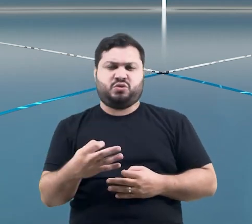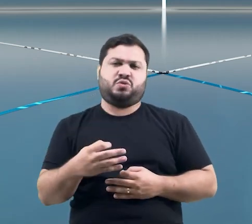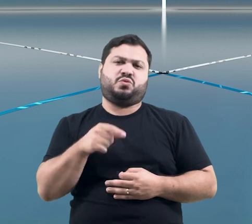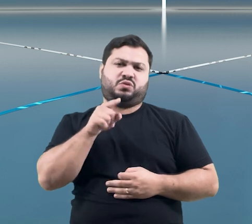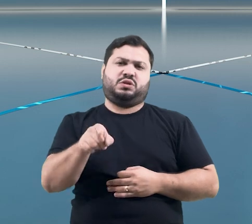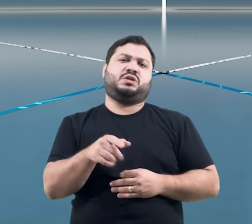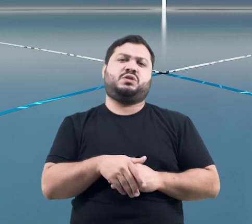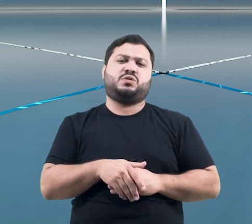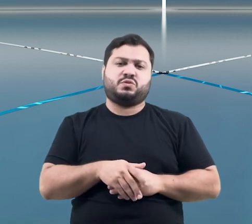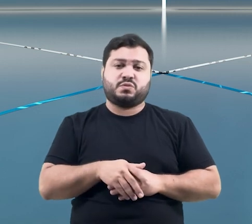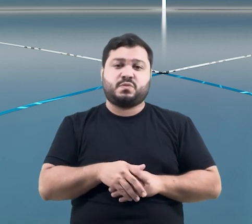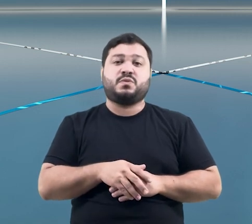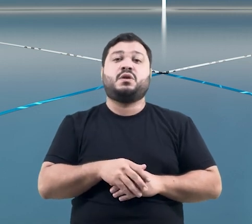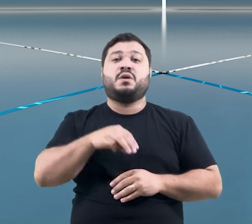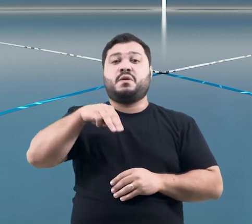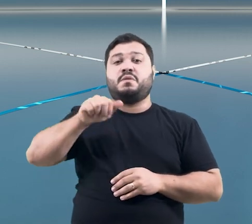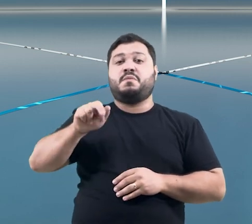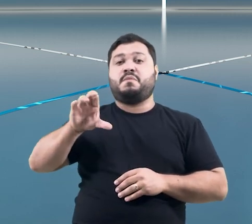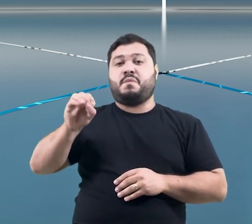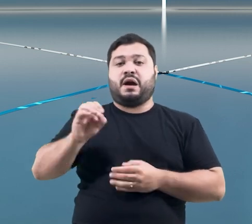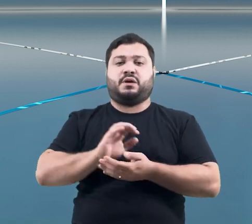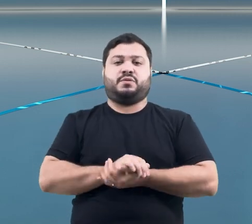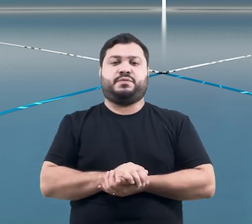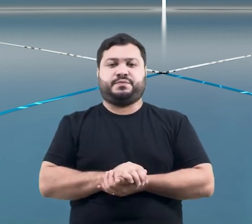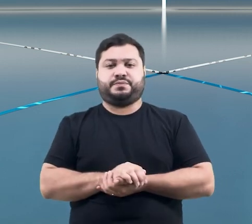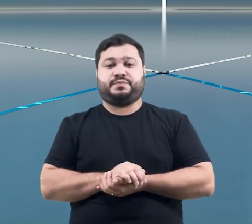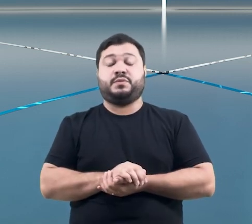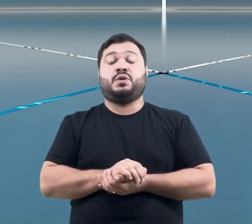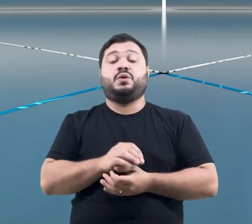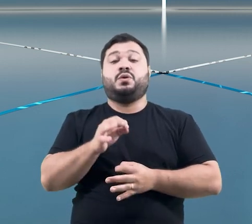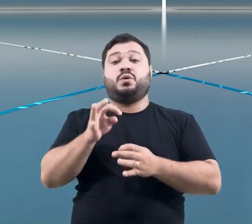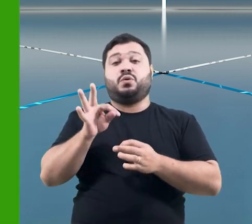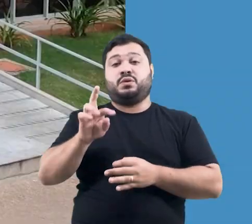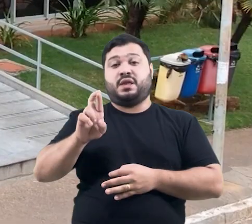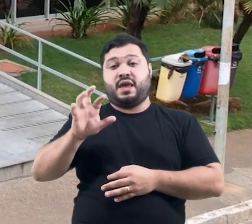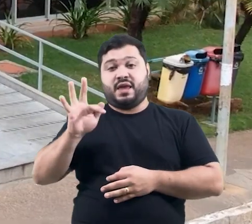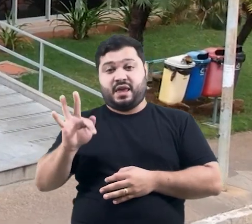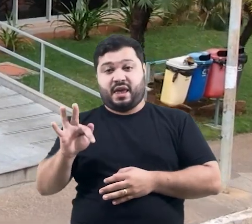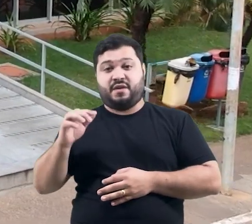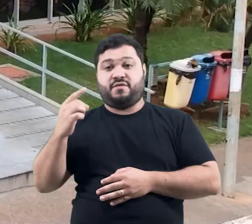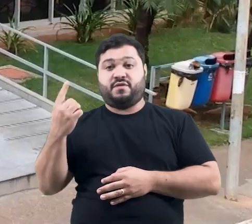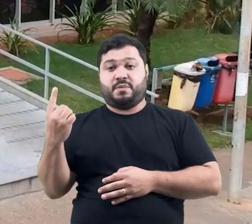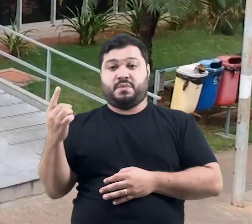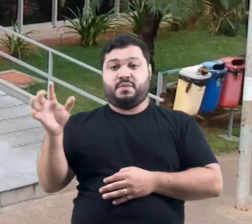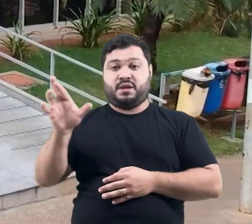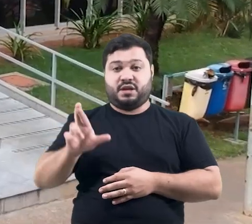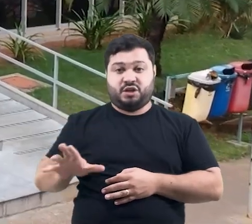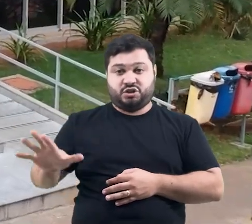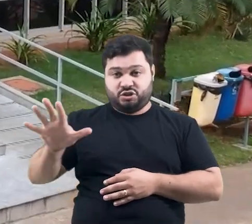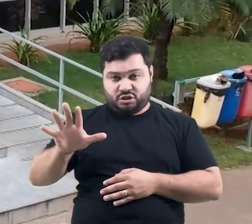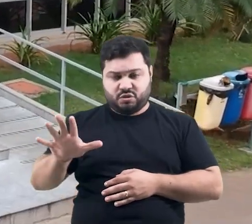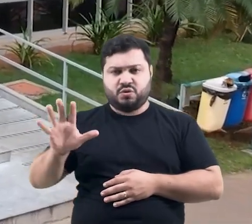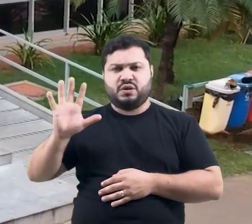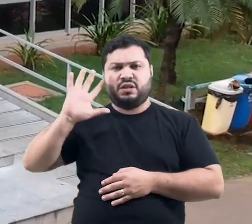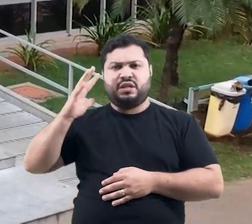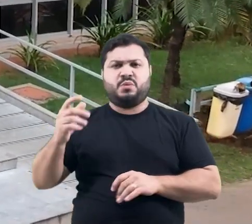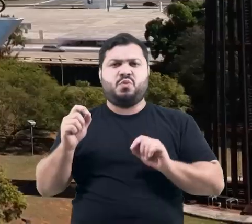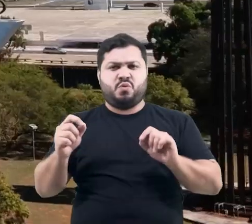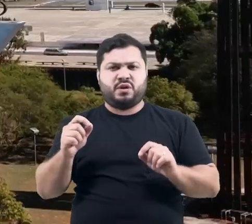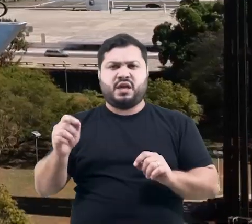se posicionou diante de um caso assim com Marco Antônio Feitosa. O Tribunal Regional Federal da Primeira